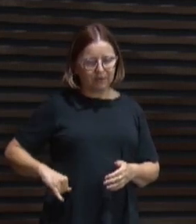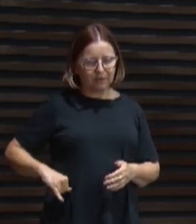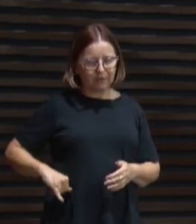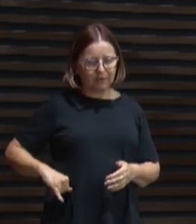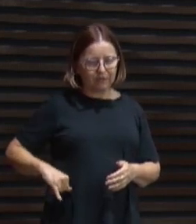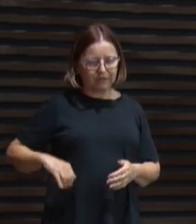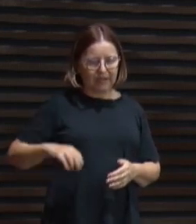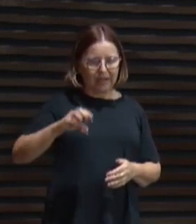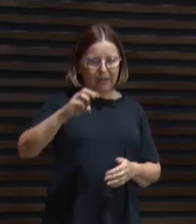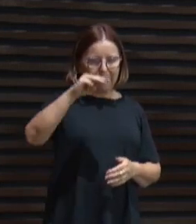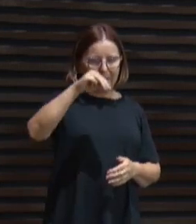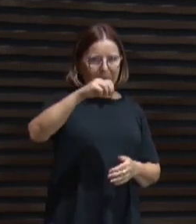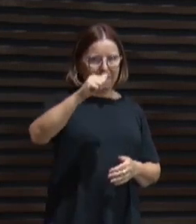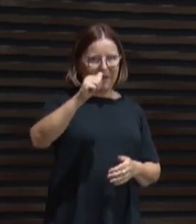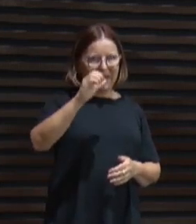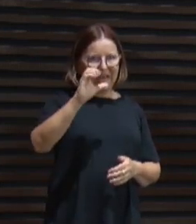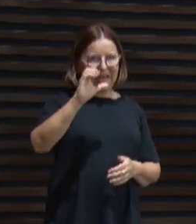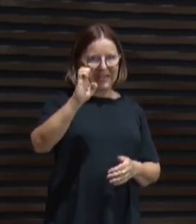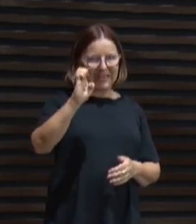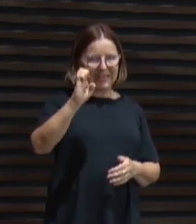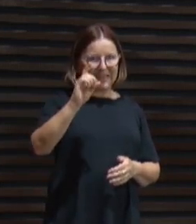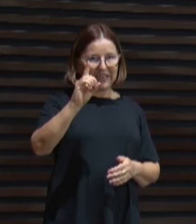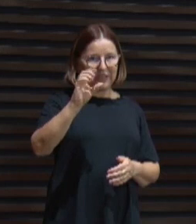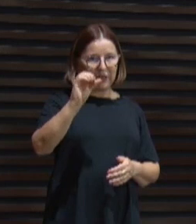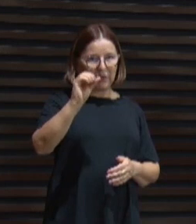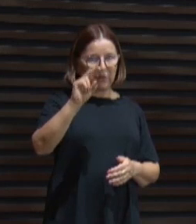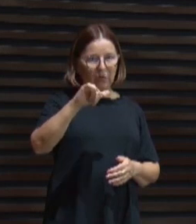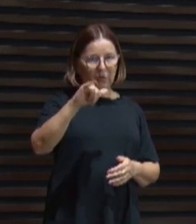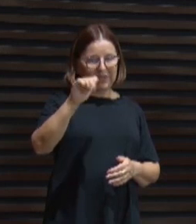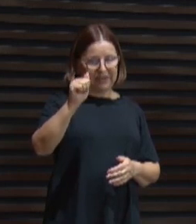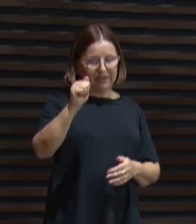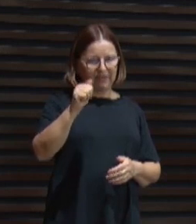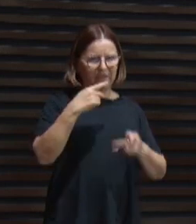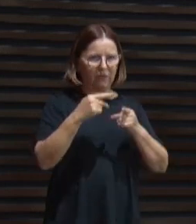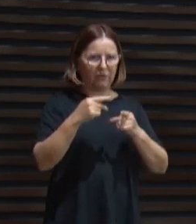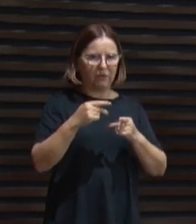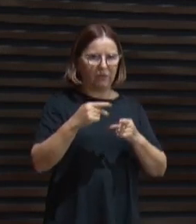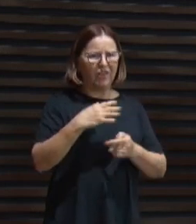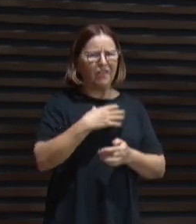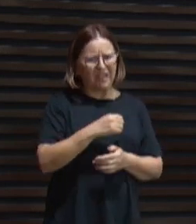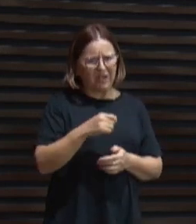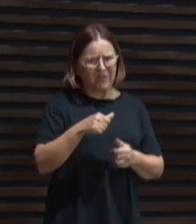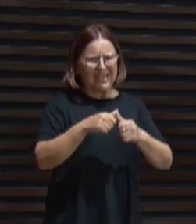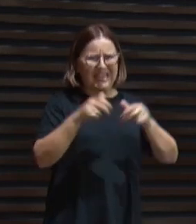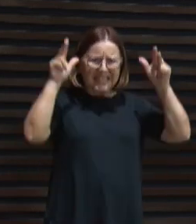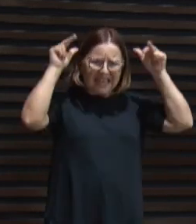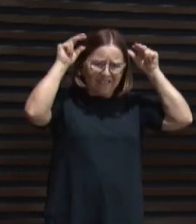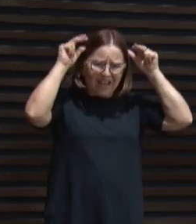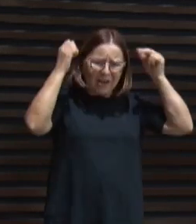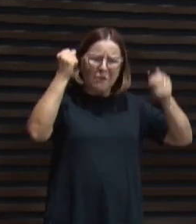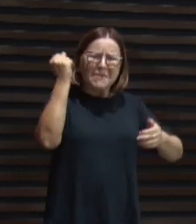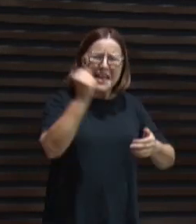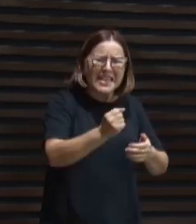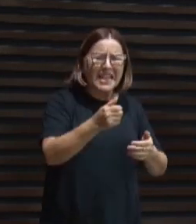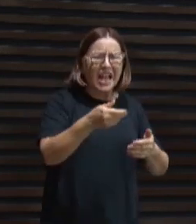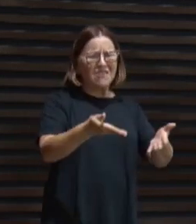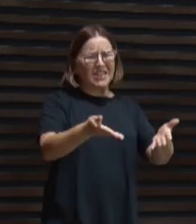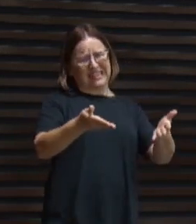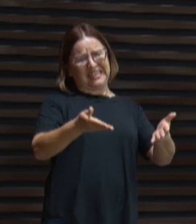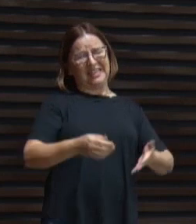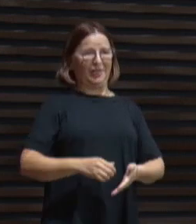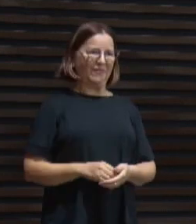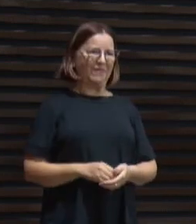Macedônia, disse, meu filho, esse cavalo vai te matar. E Alexandre começou a estudar